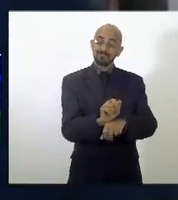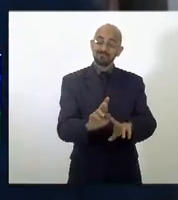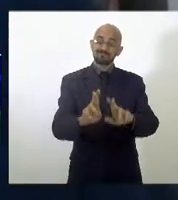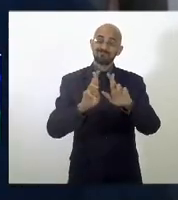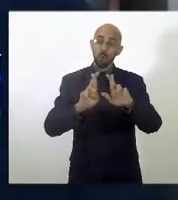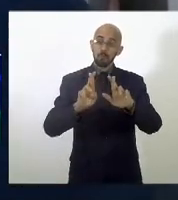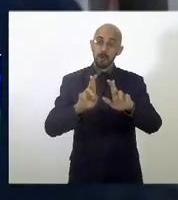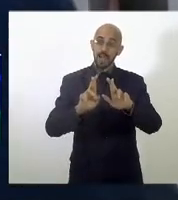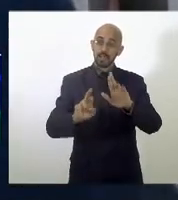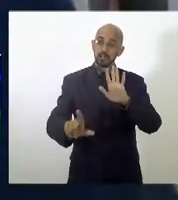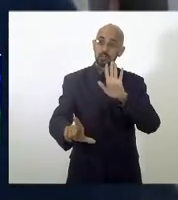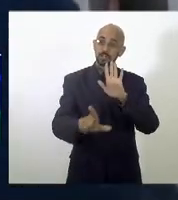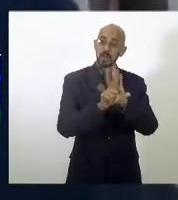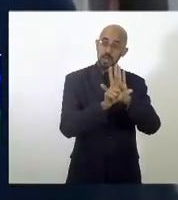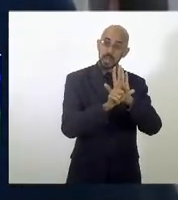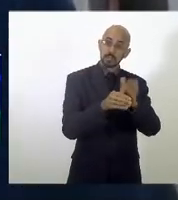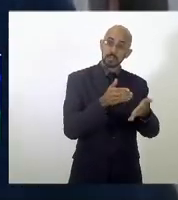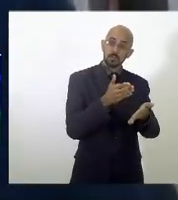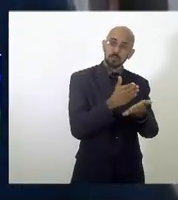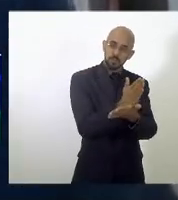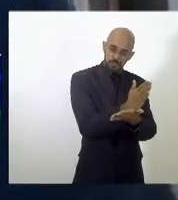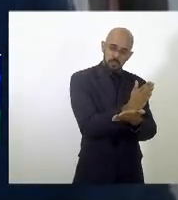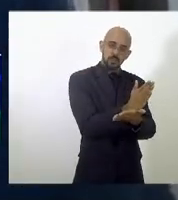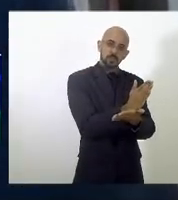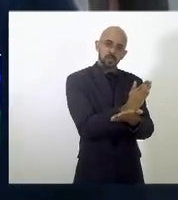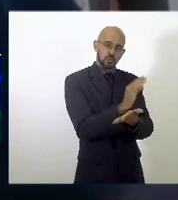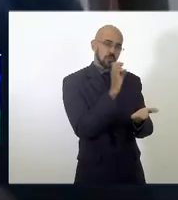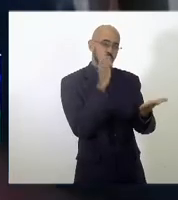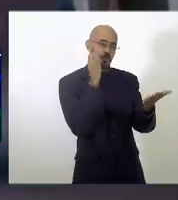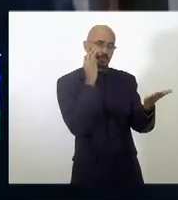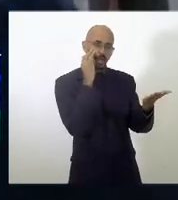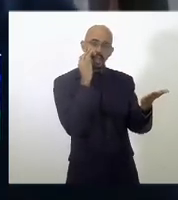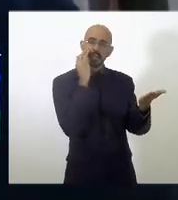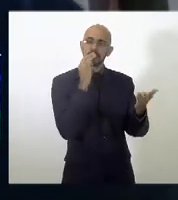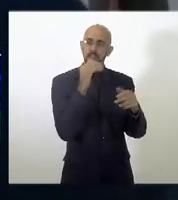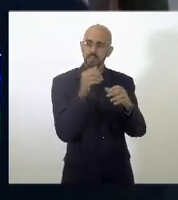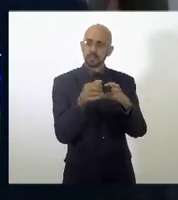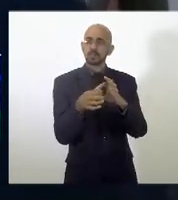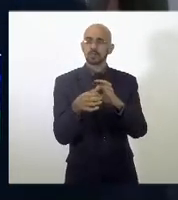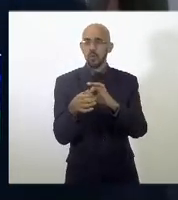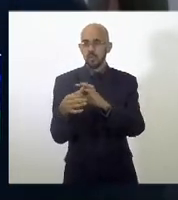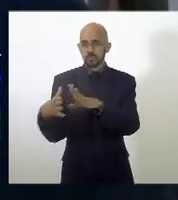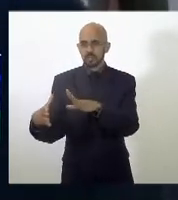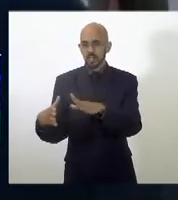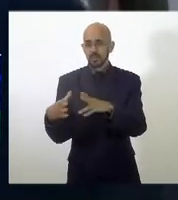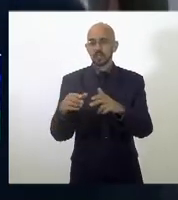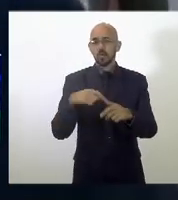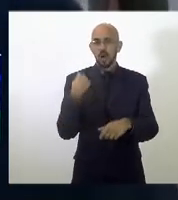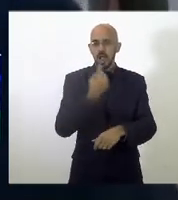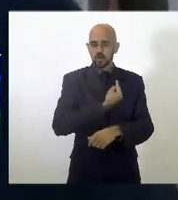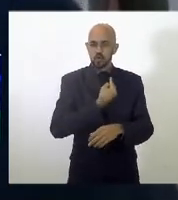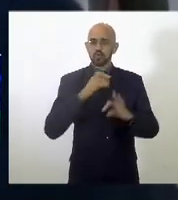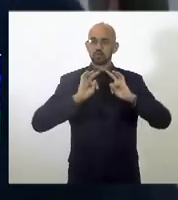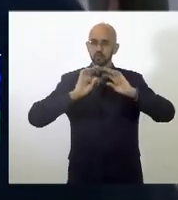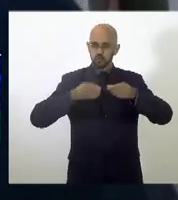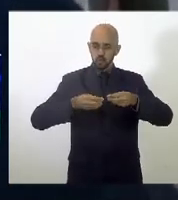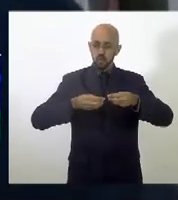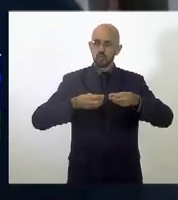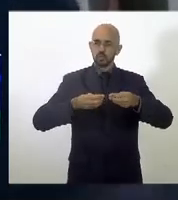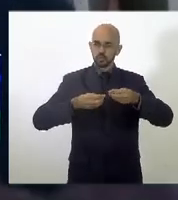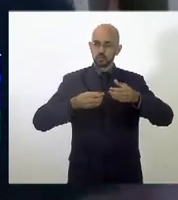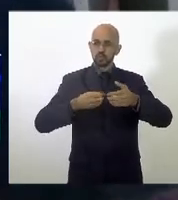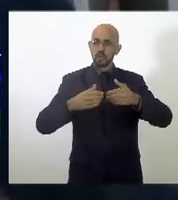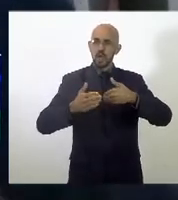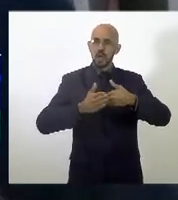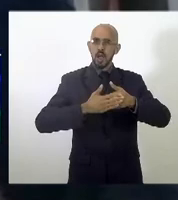lei sendo aprovada, que o Waldeck generosamente concedeu a coautoria a nós todos, e que está